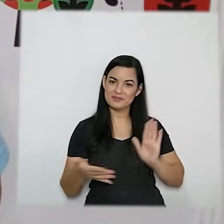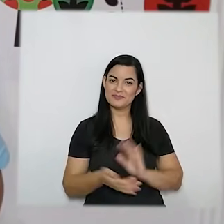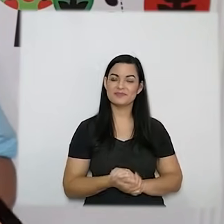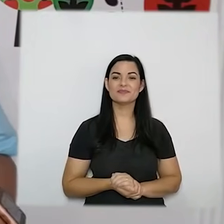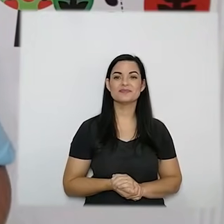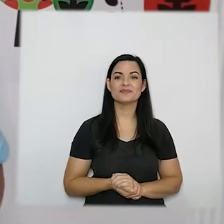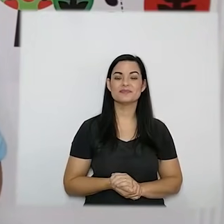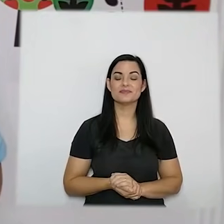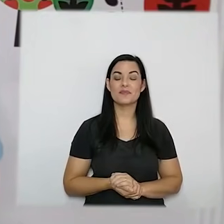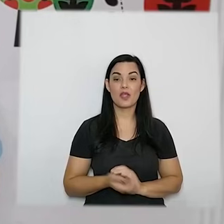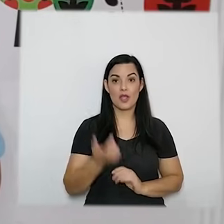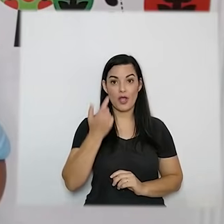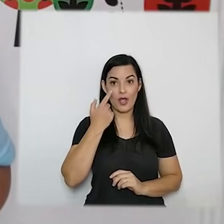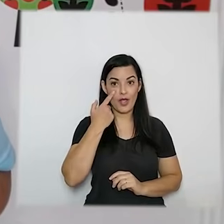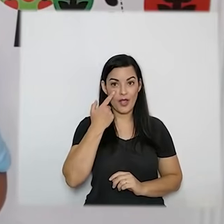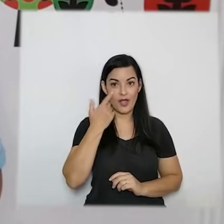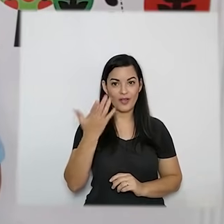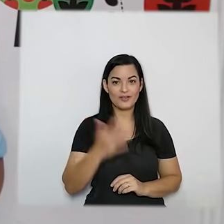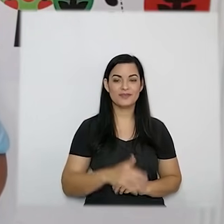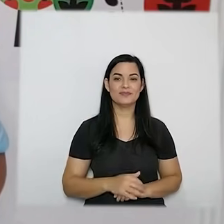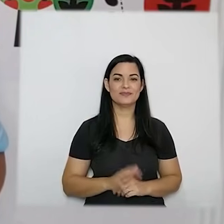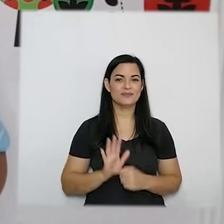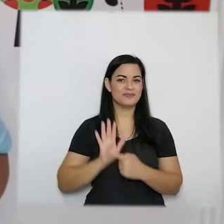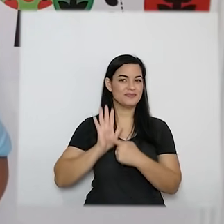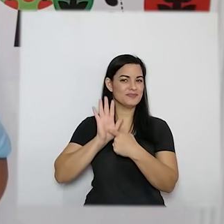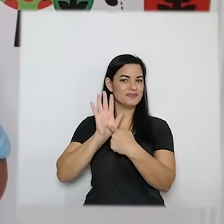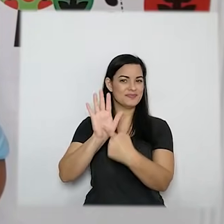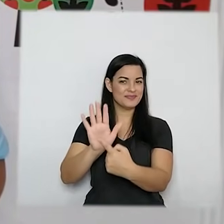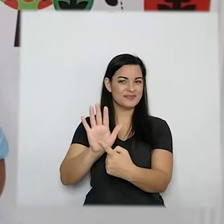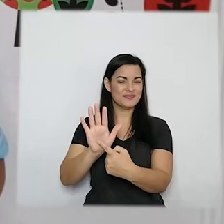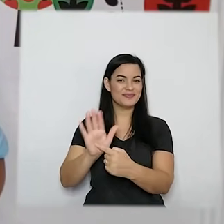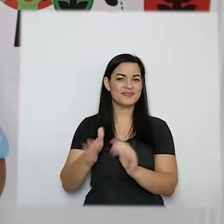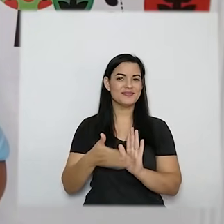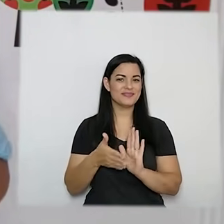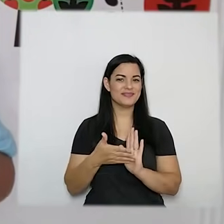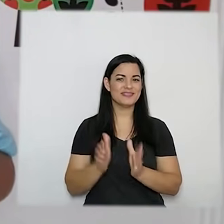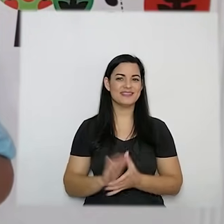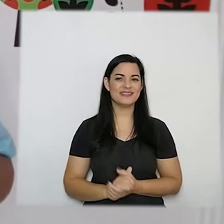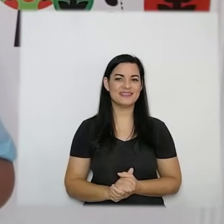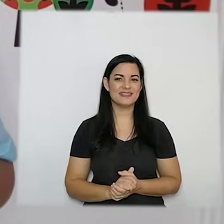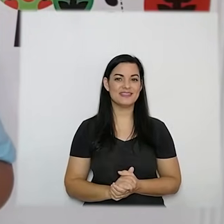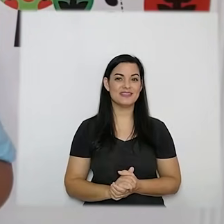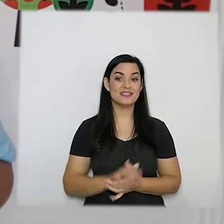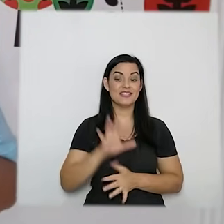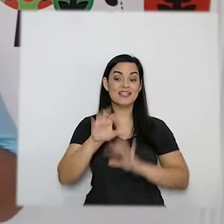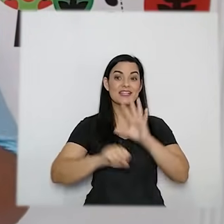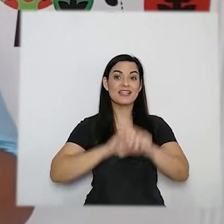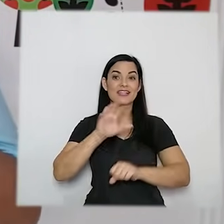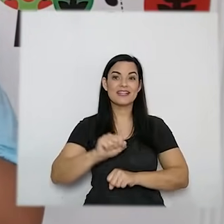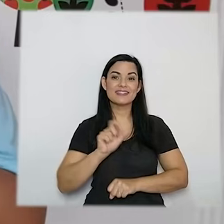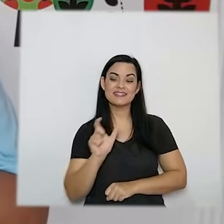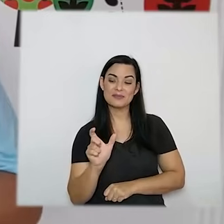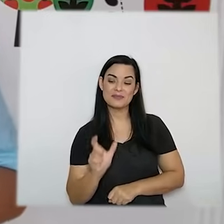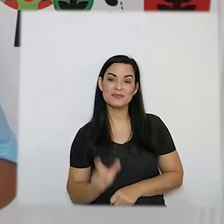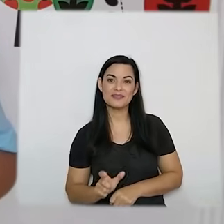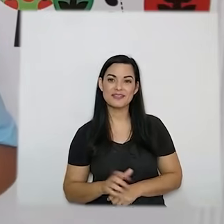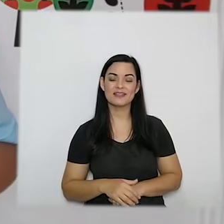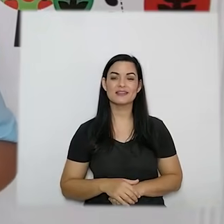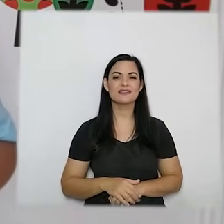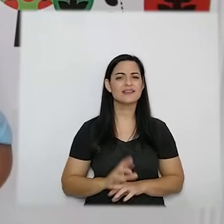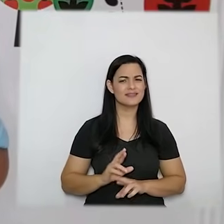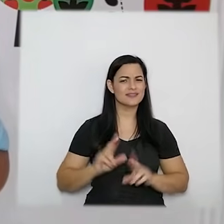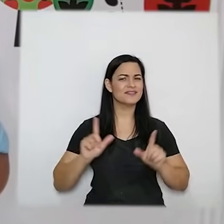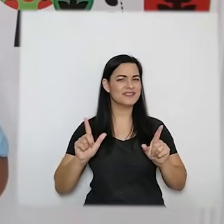bom? Então, olha só como eu vou te mostrar a proposta do nosso caça-palavras. É um caça-palavra